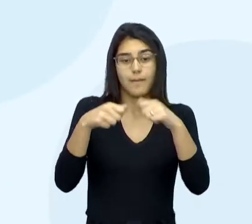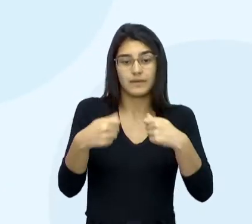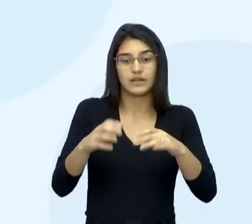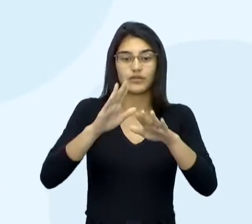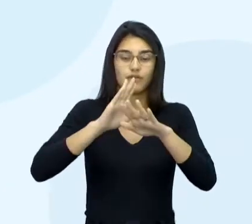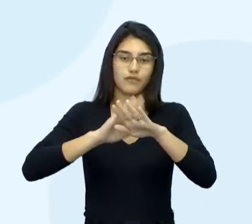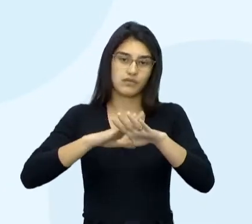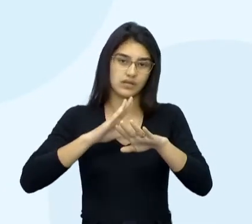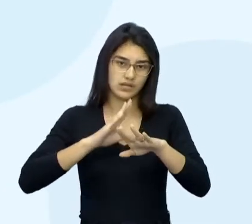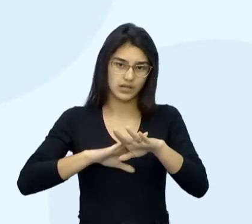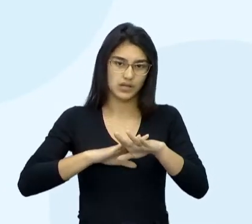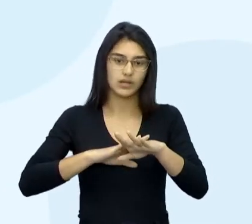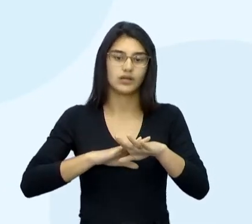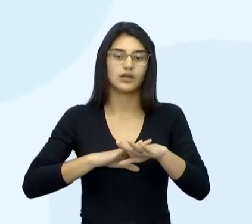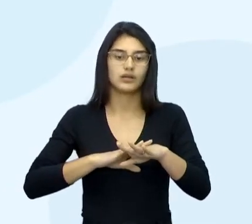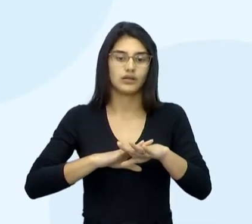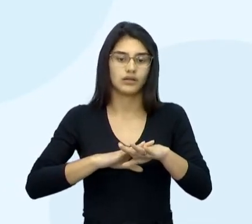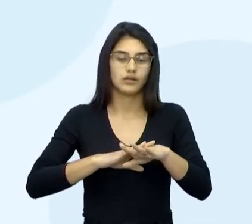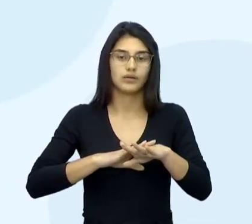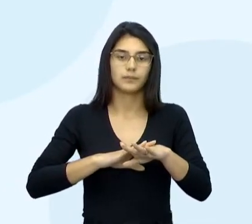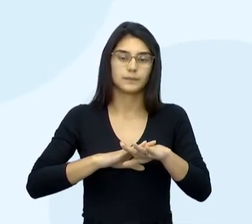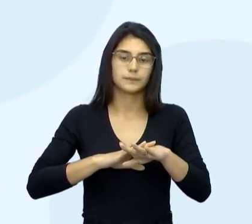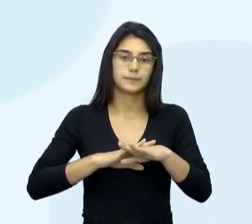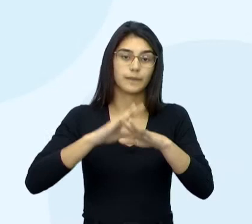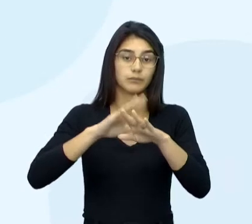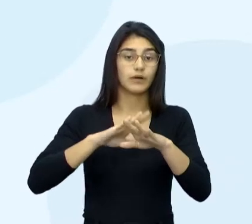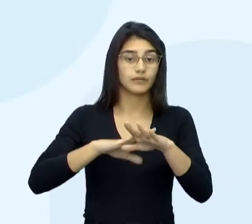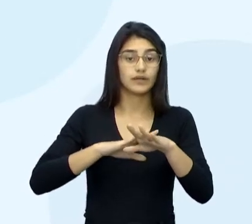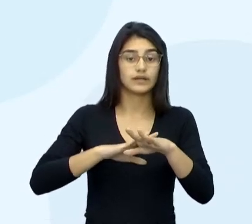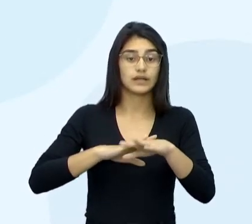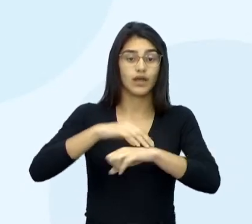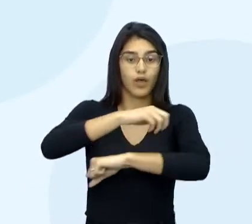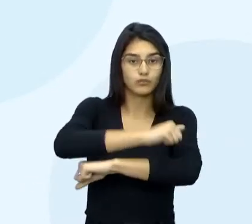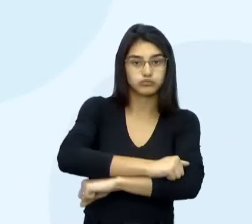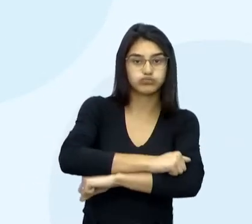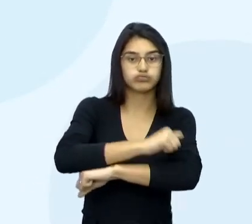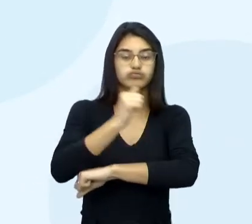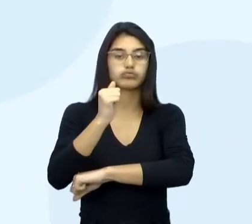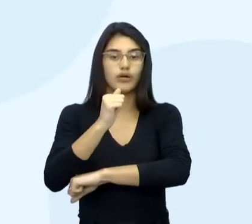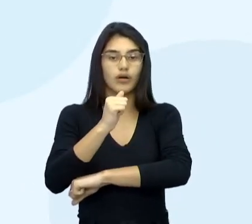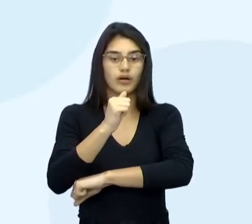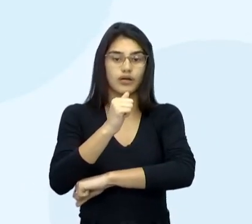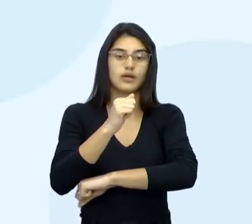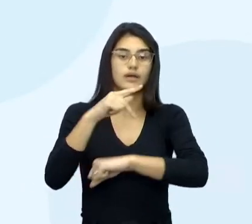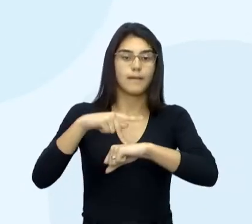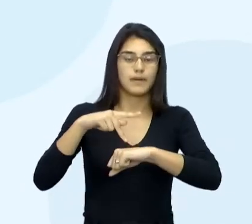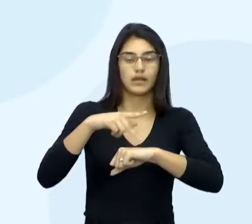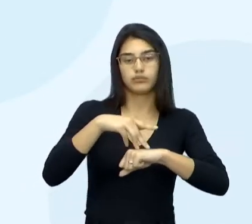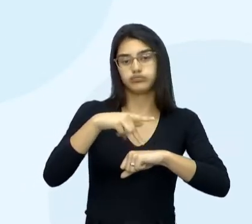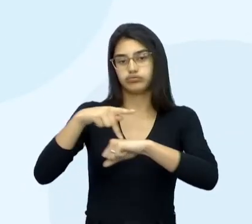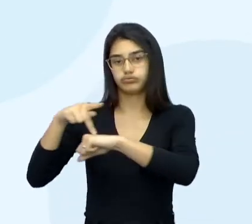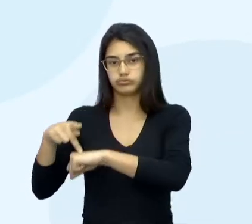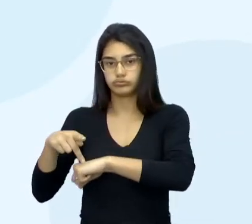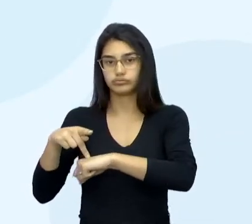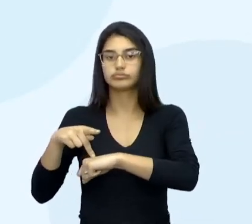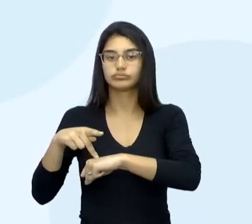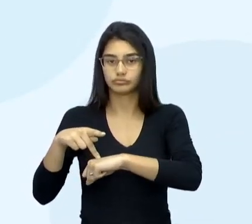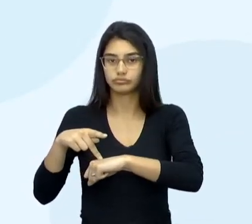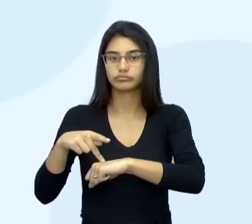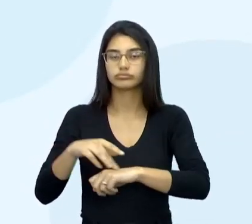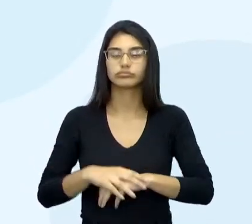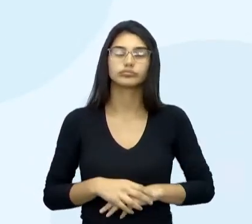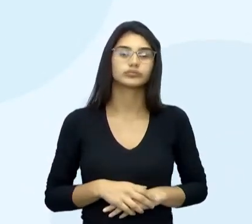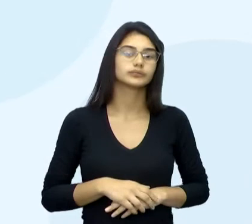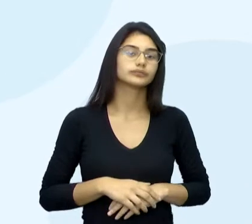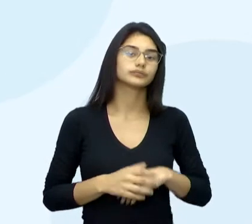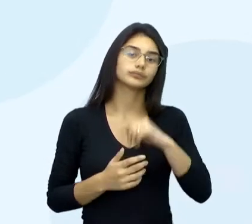que fazer para realizar um trabalho ali com a alavanca ou para fazer a força